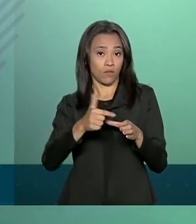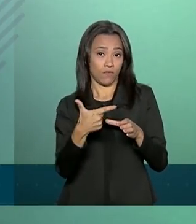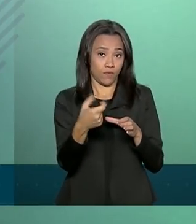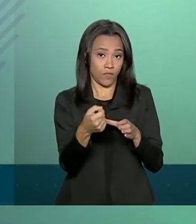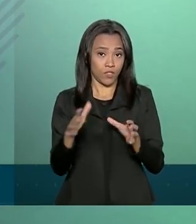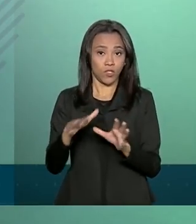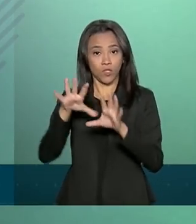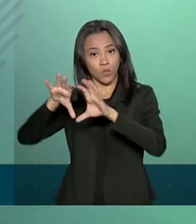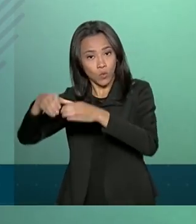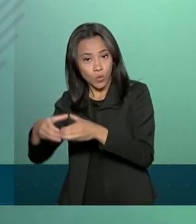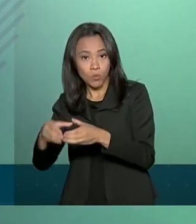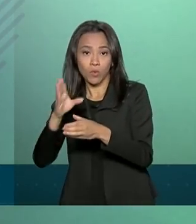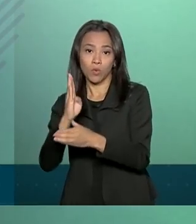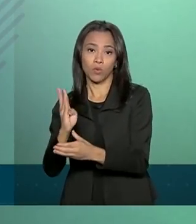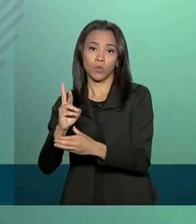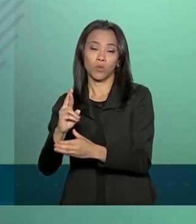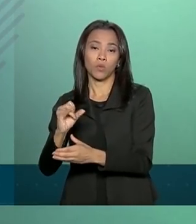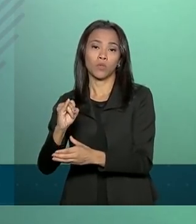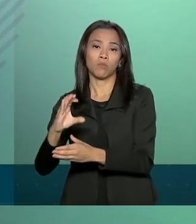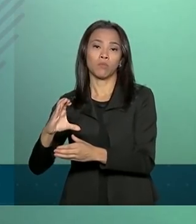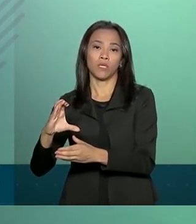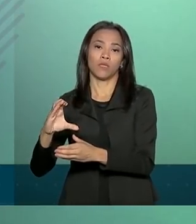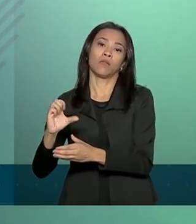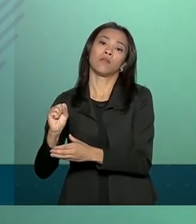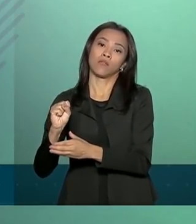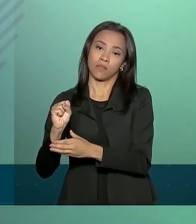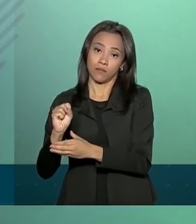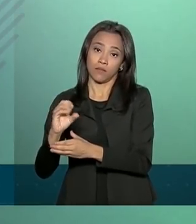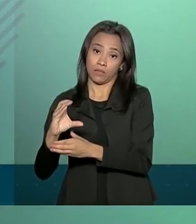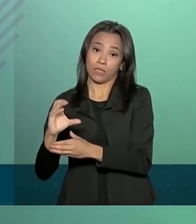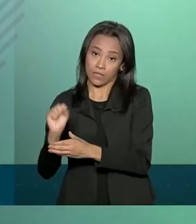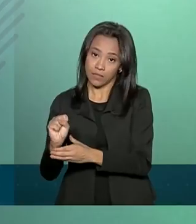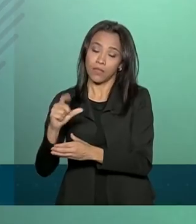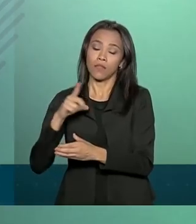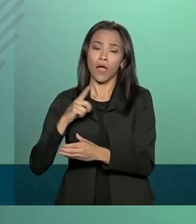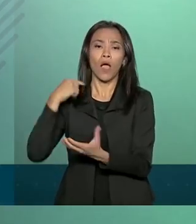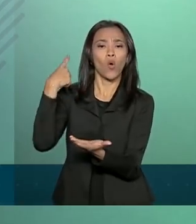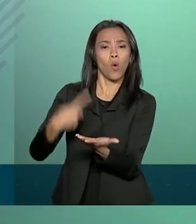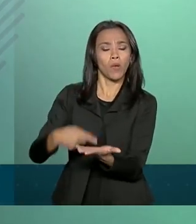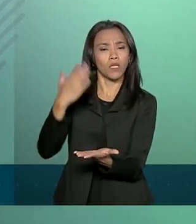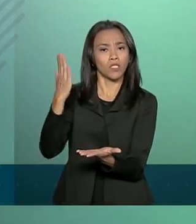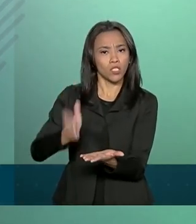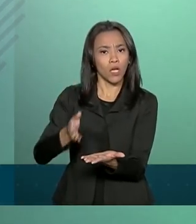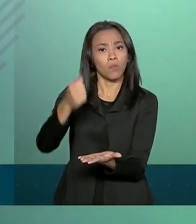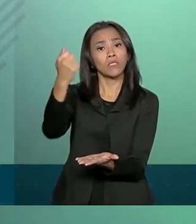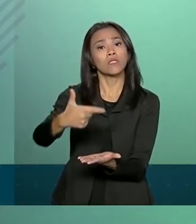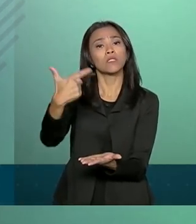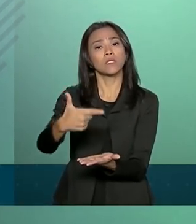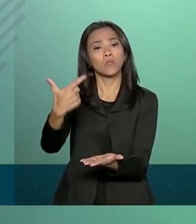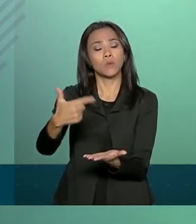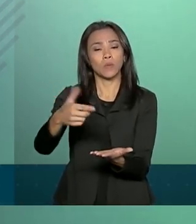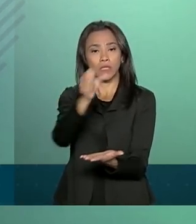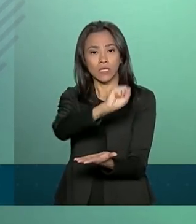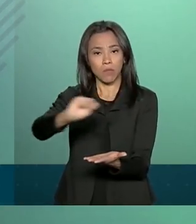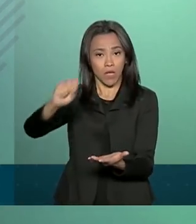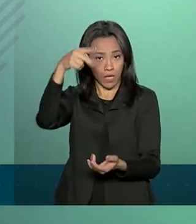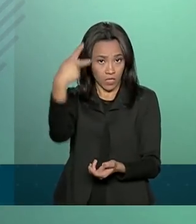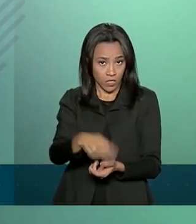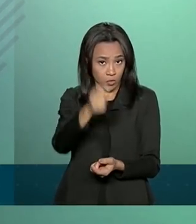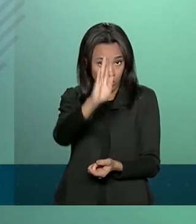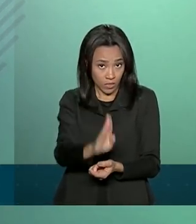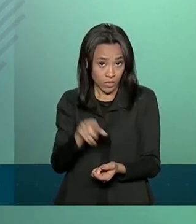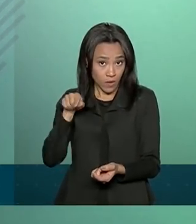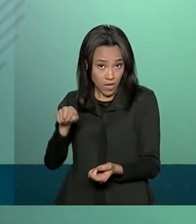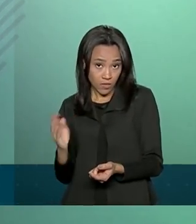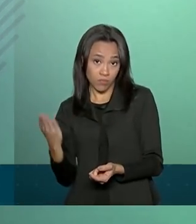que está marcada para o segundo semestre no brasil uma reunião apenas o brasil exerce a